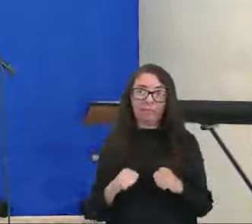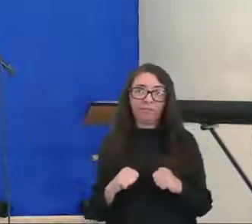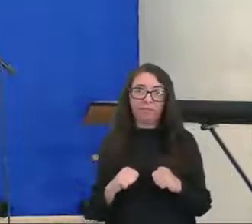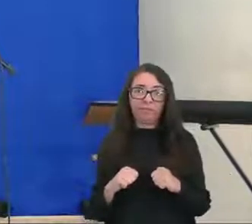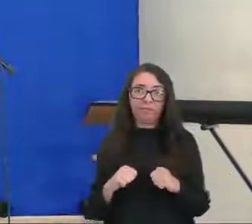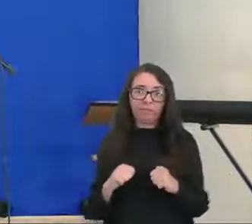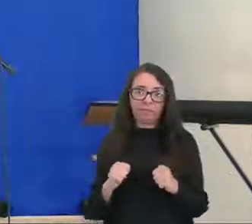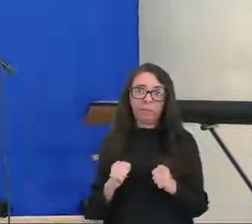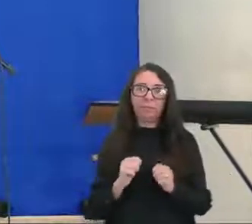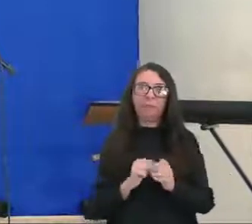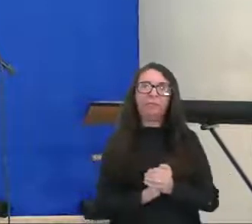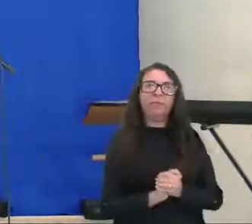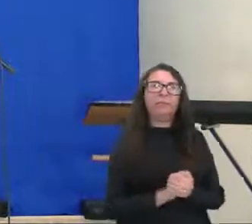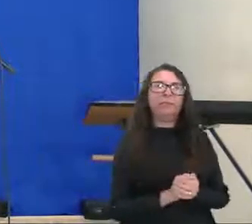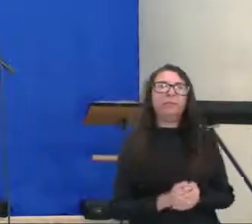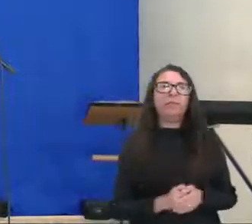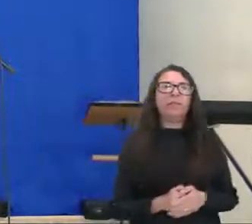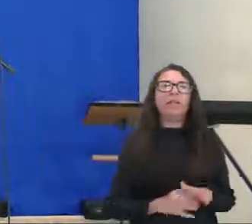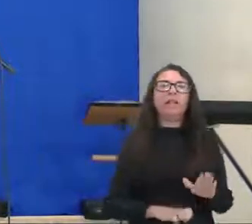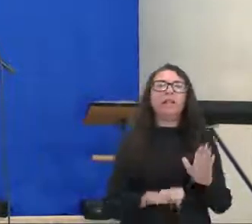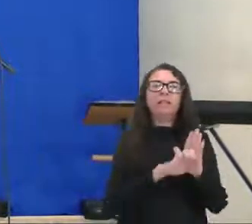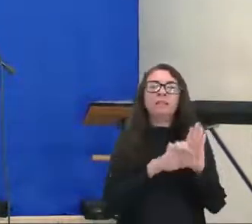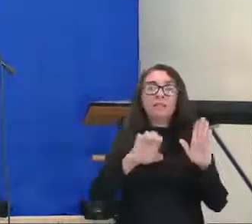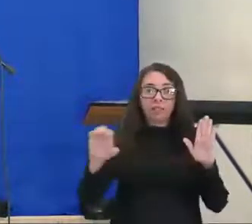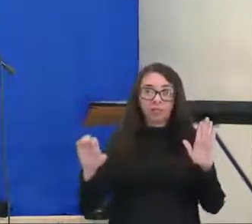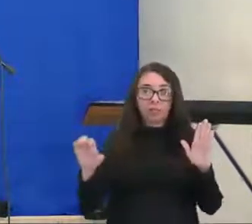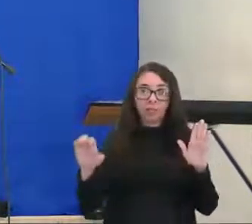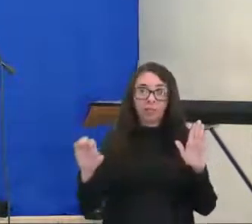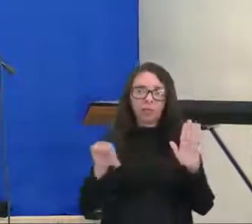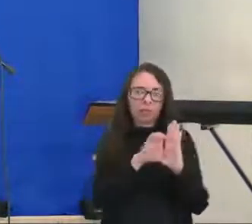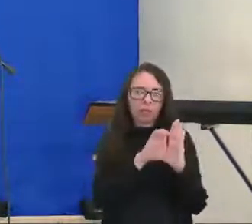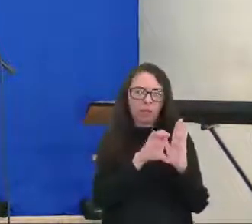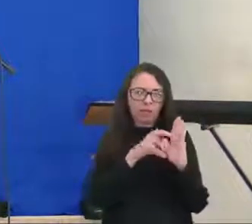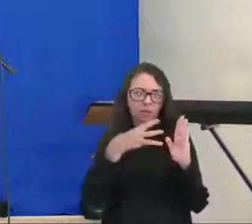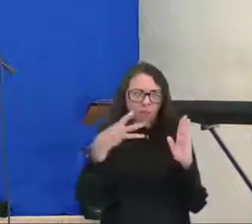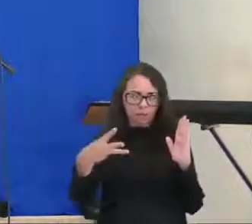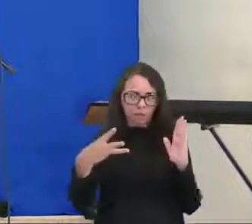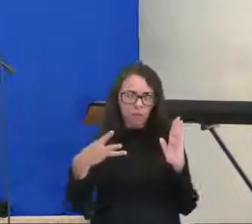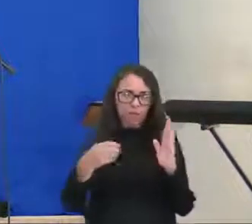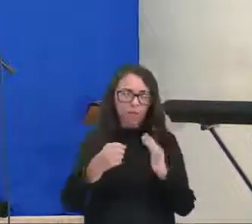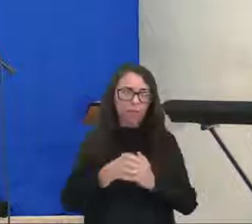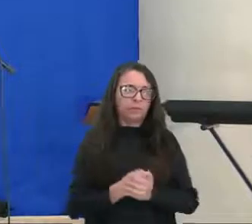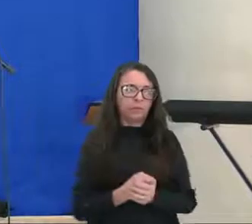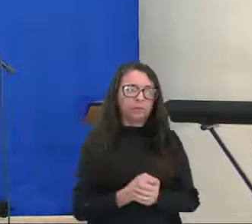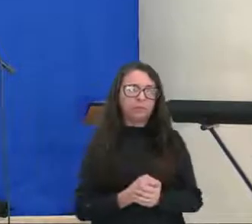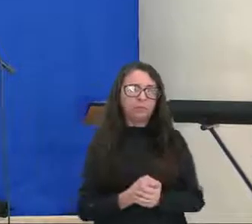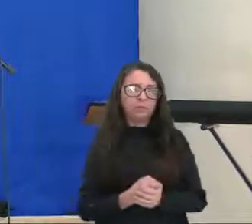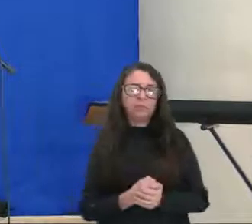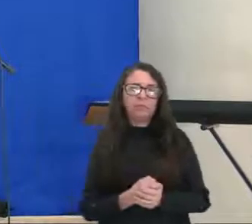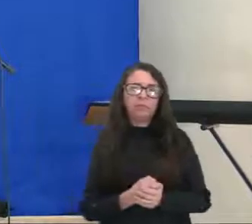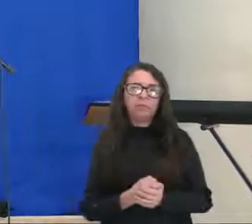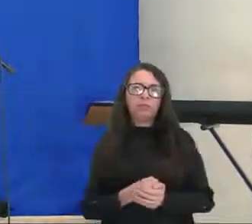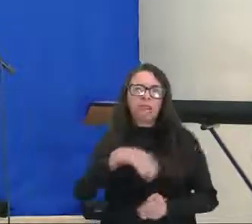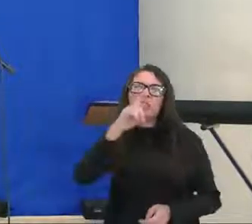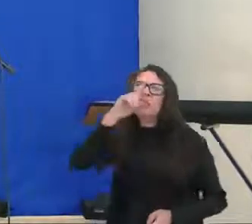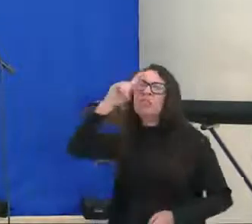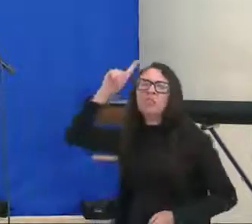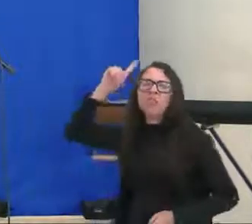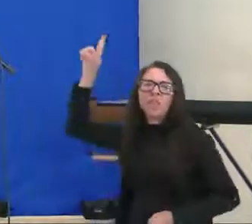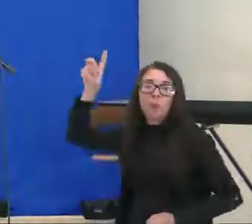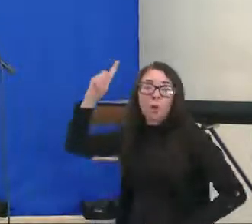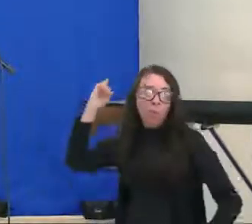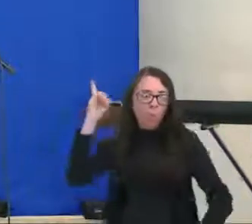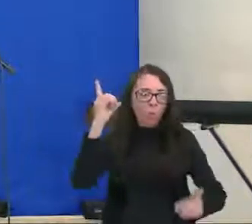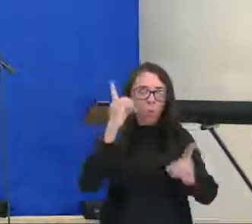versos 11 e 12, quando Deus o chama na sarça ardente para libertar o povo que